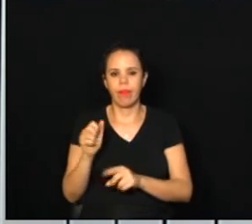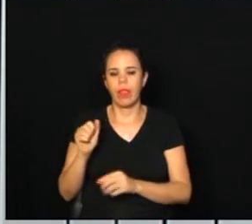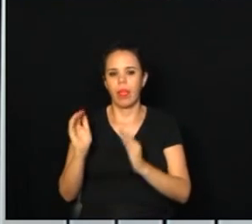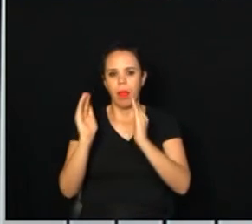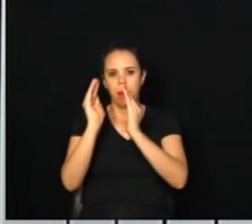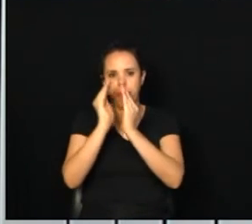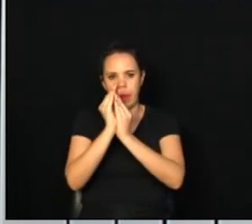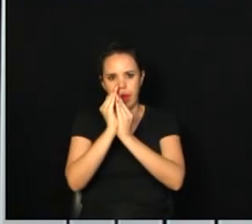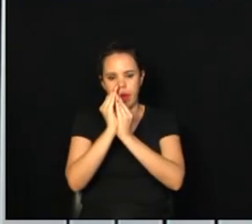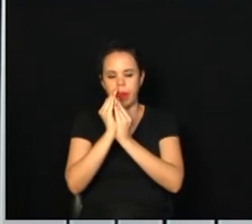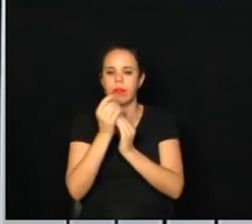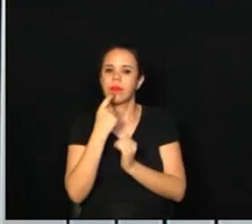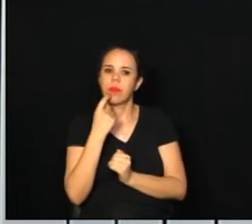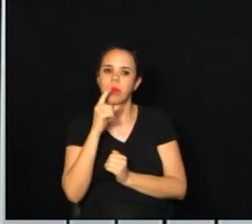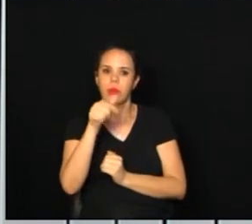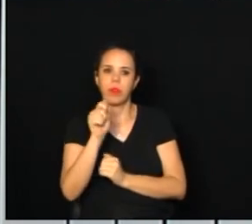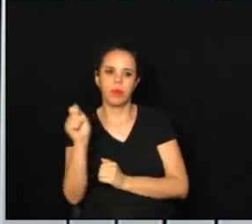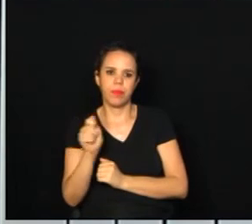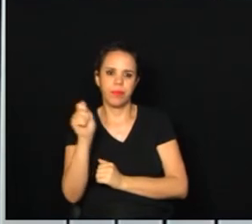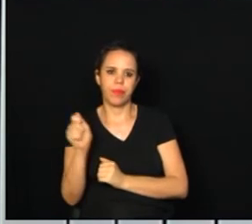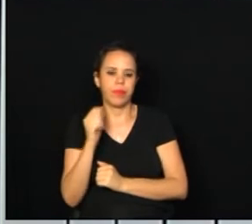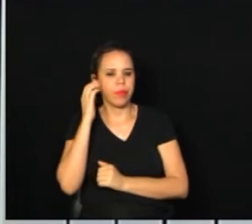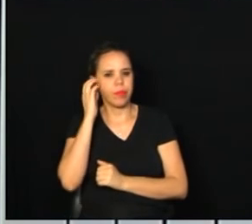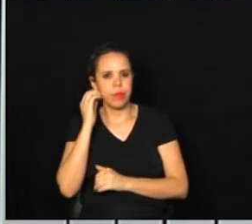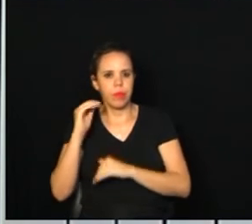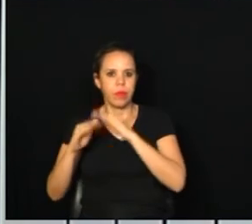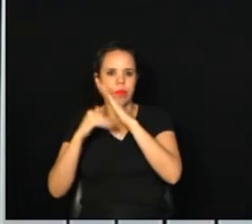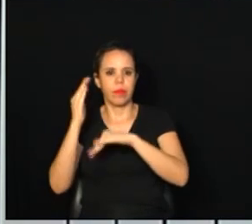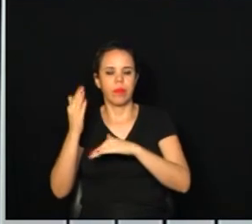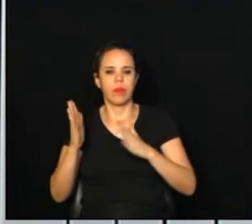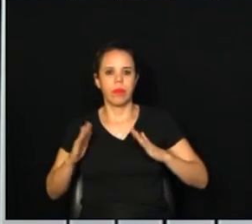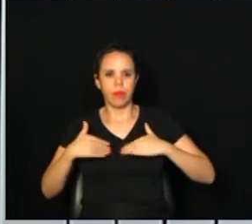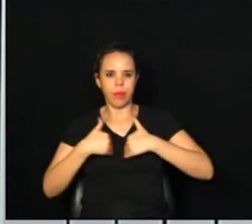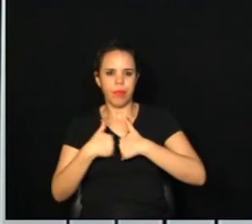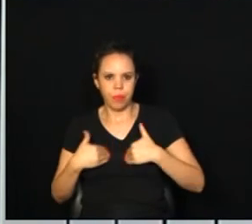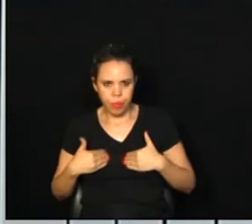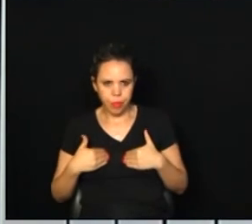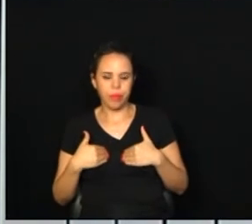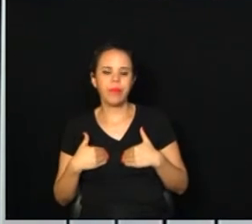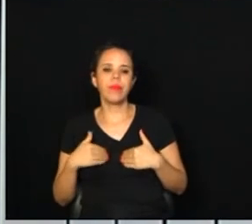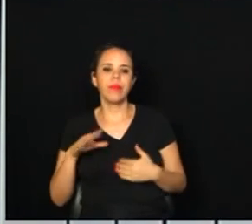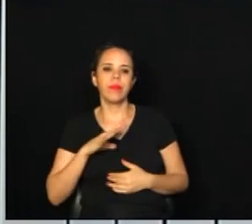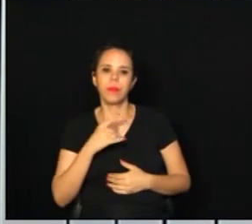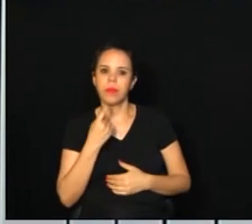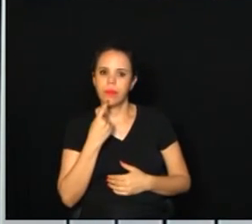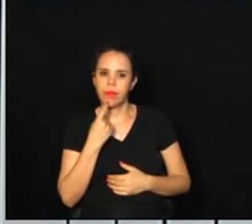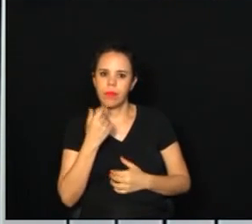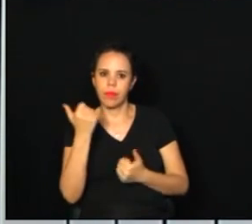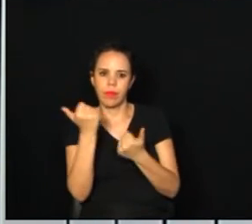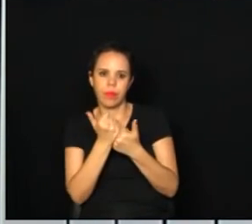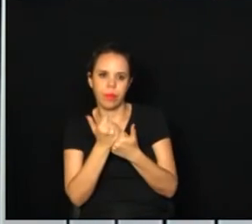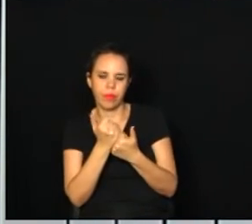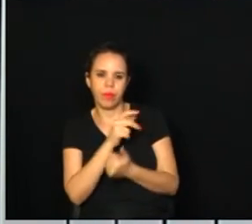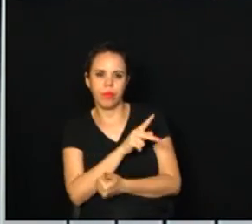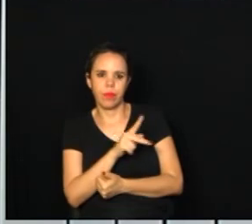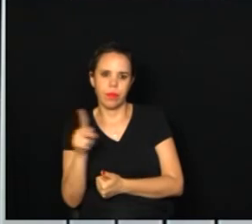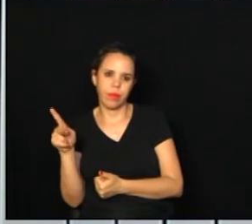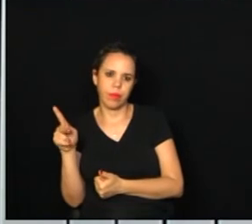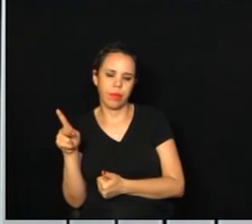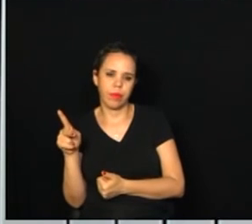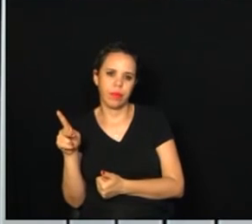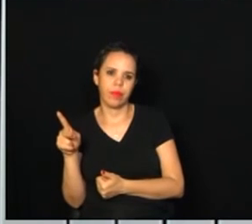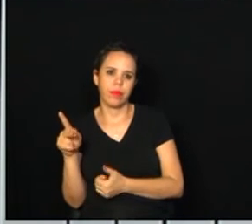ter trombose na gravidez e no pós-parto. E não se assustar quando receber esse diagnóstico, né? É possível fazer o tratamento e ter um bebê